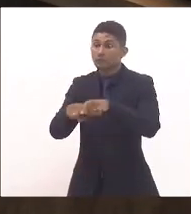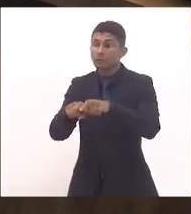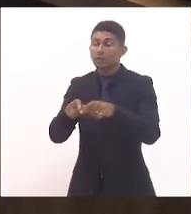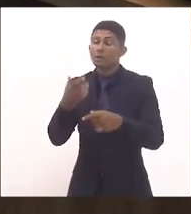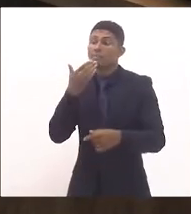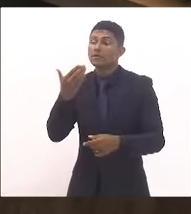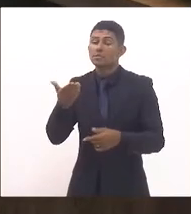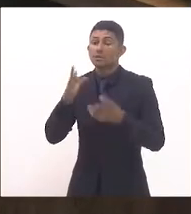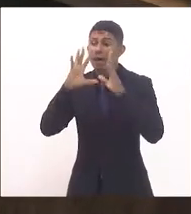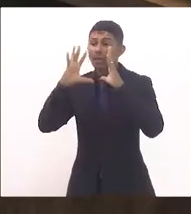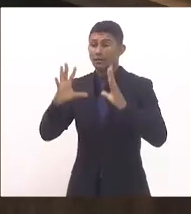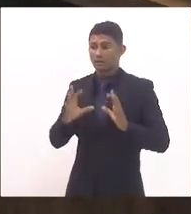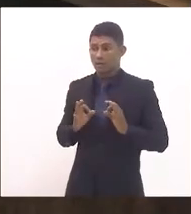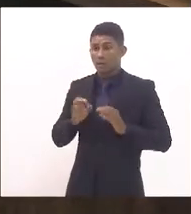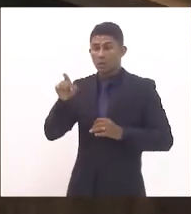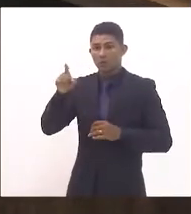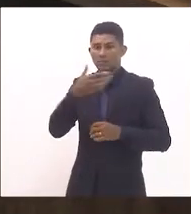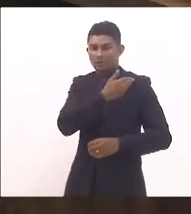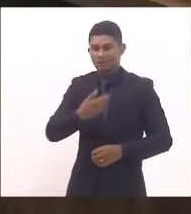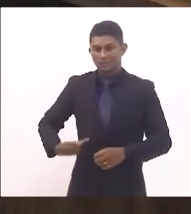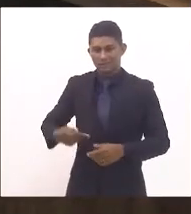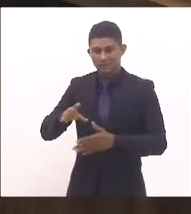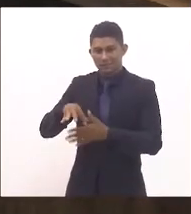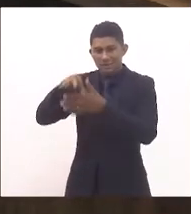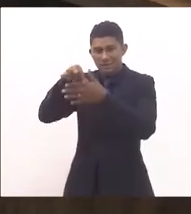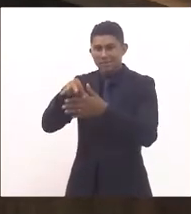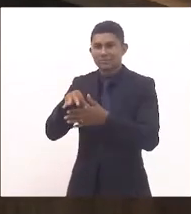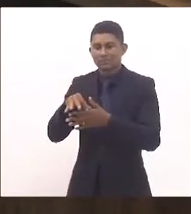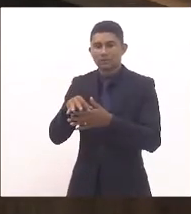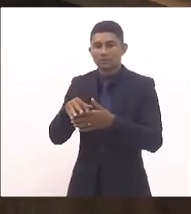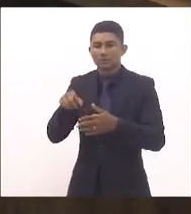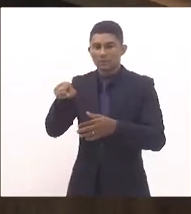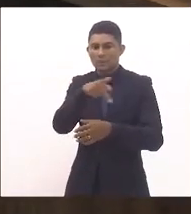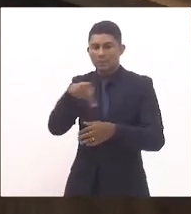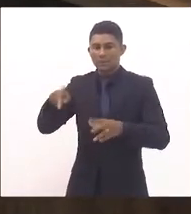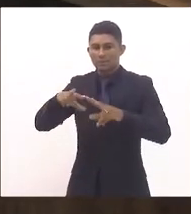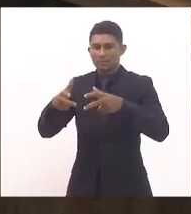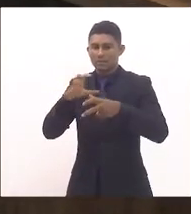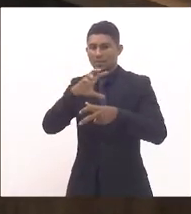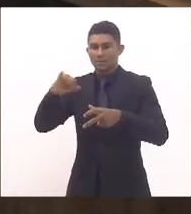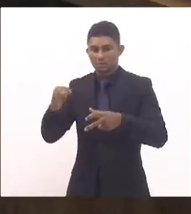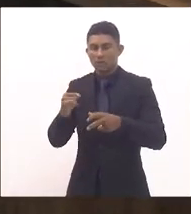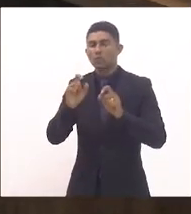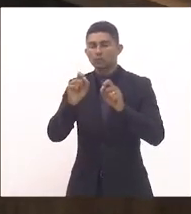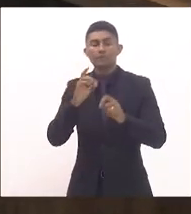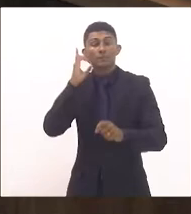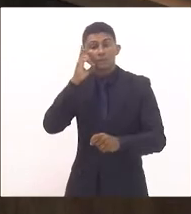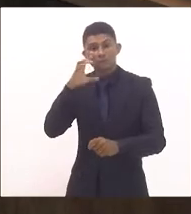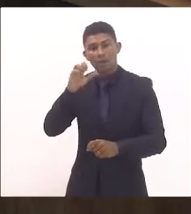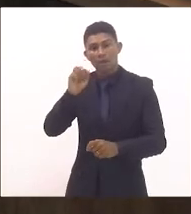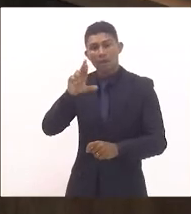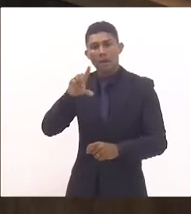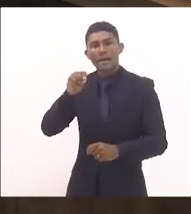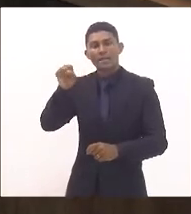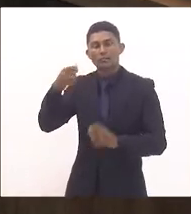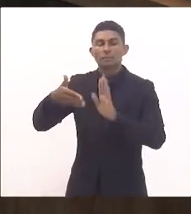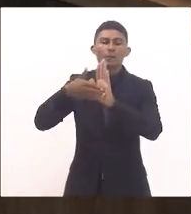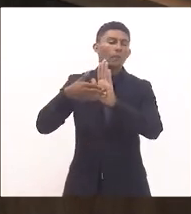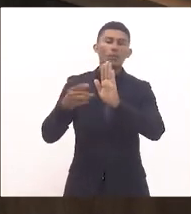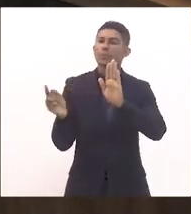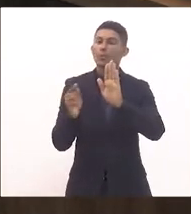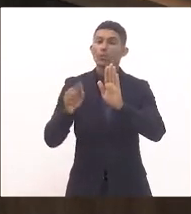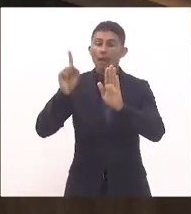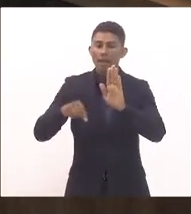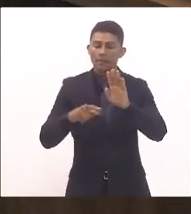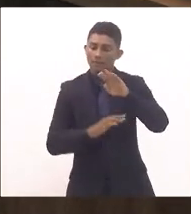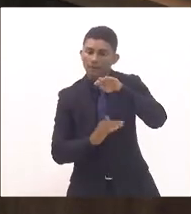governo, presidente da CCJ, dizer o que foi postulado pelo delegado Carlos Augusto é tão somente a equidade.